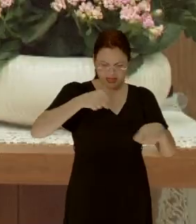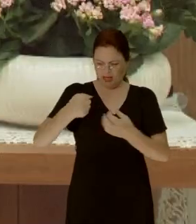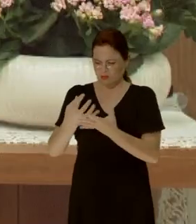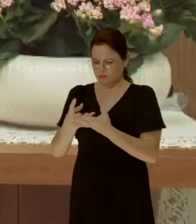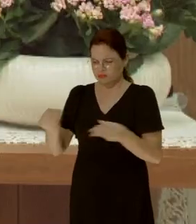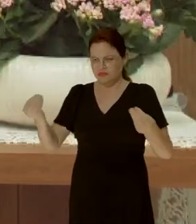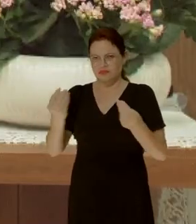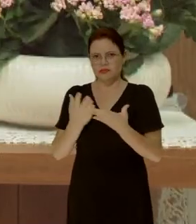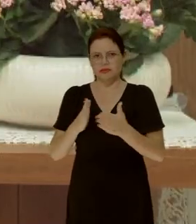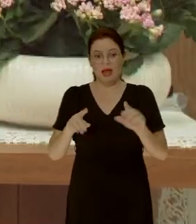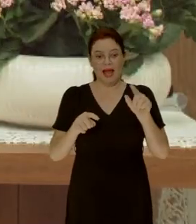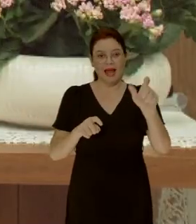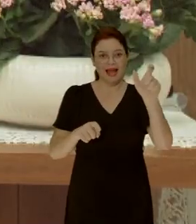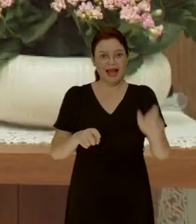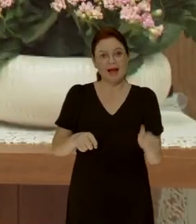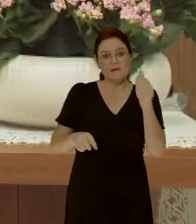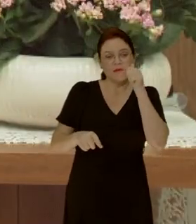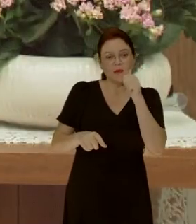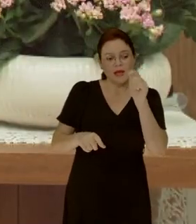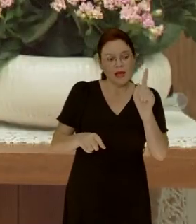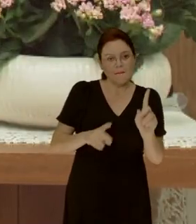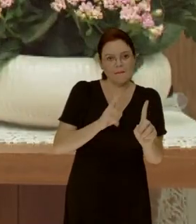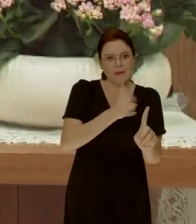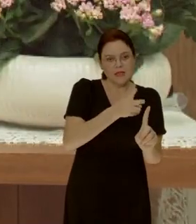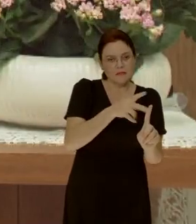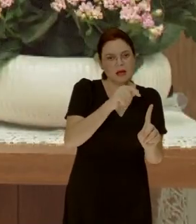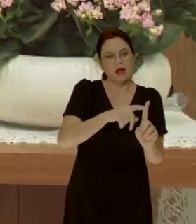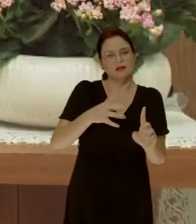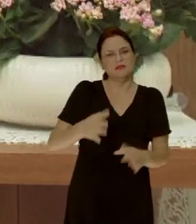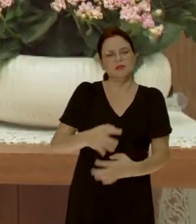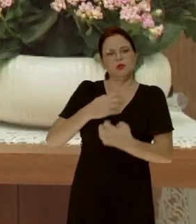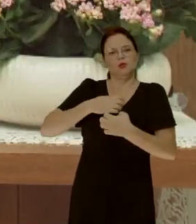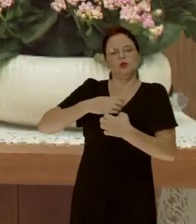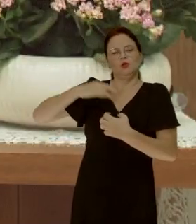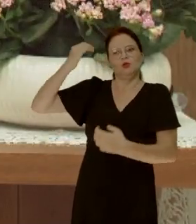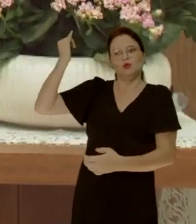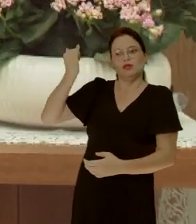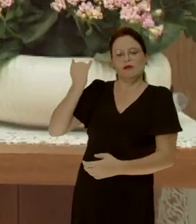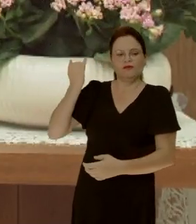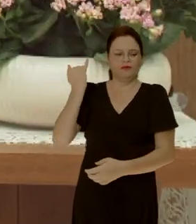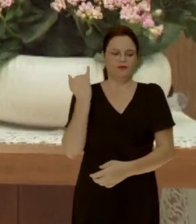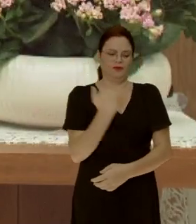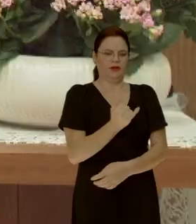do Senhor que dizia: